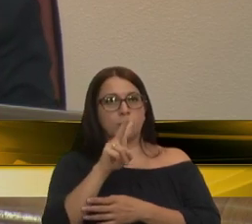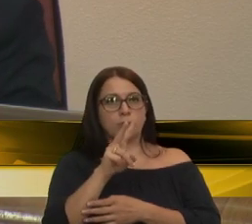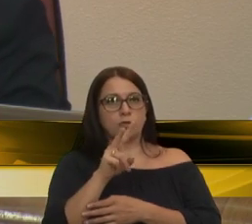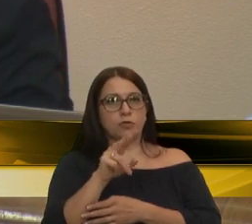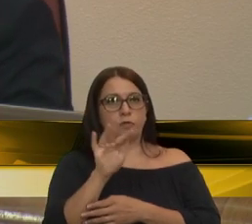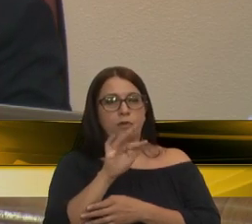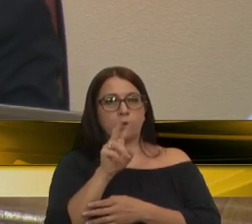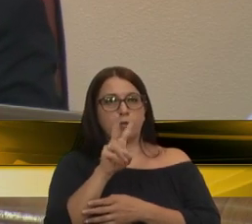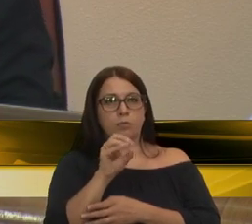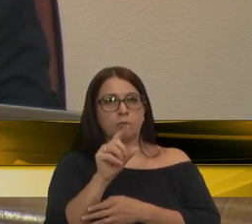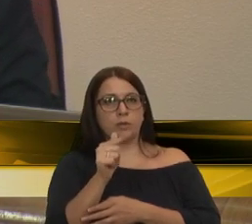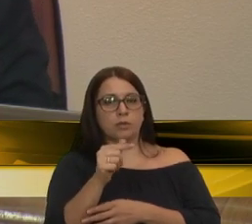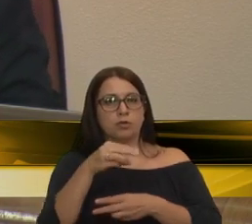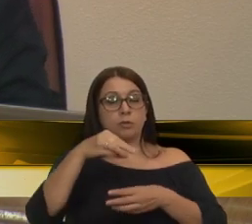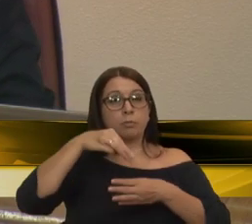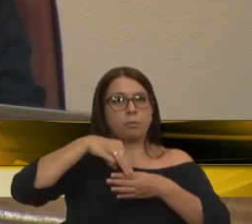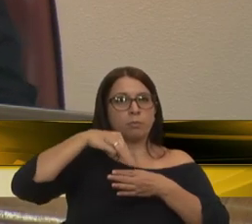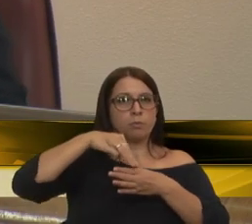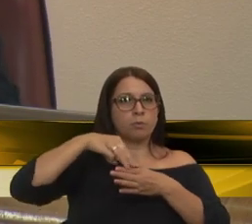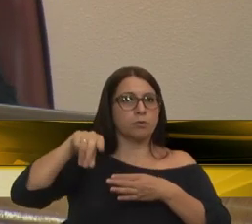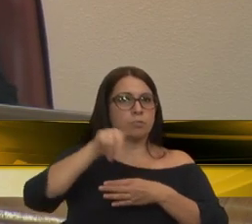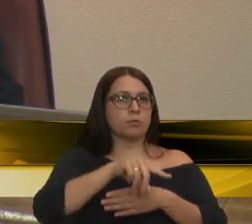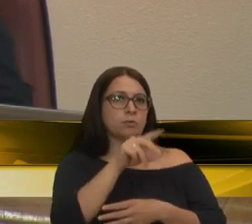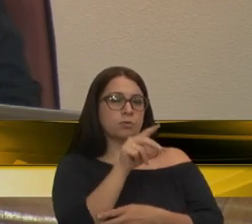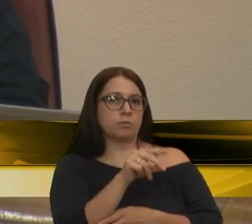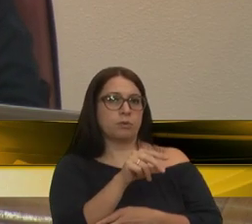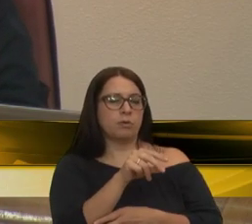memorando prioritário, e em